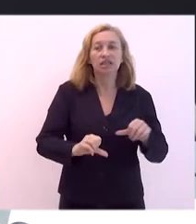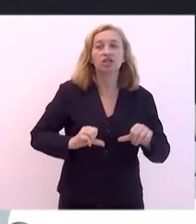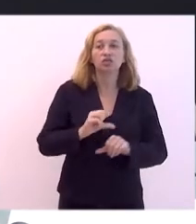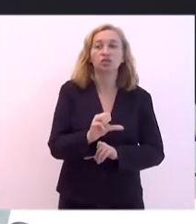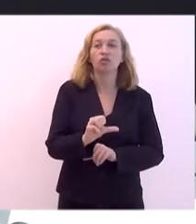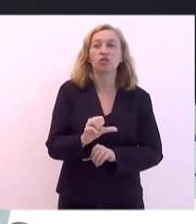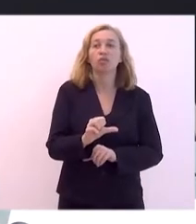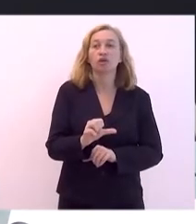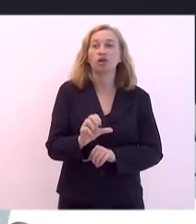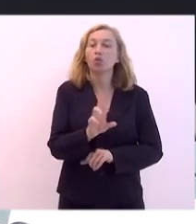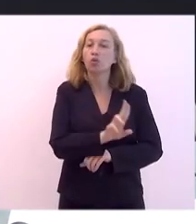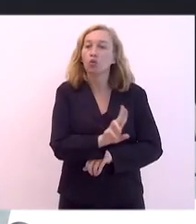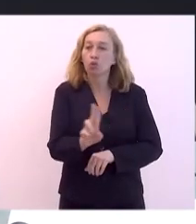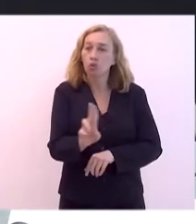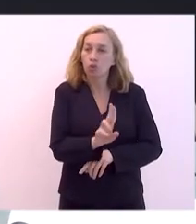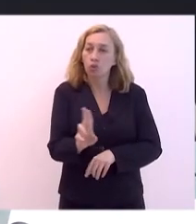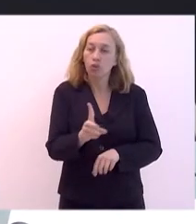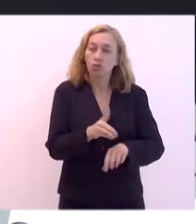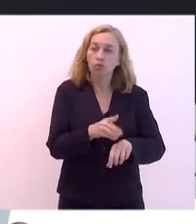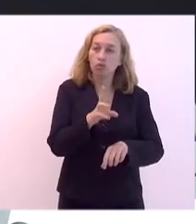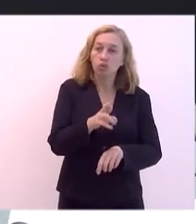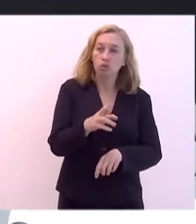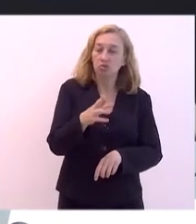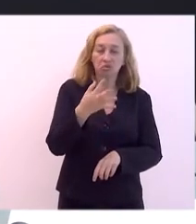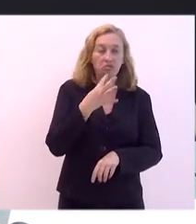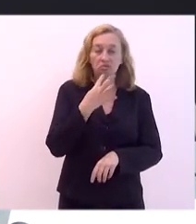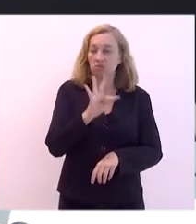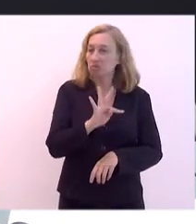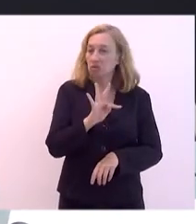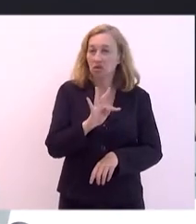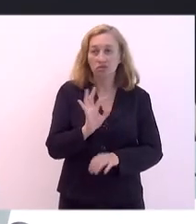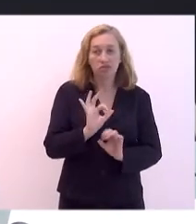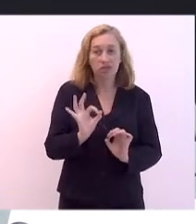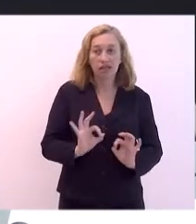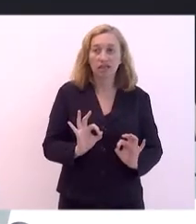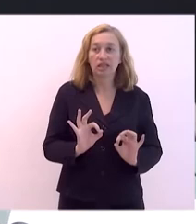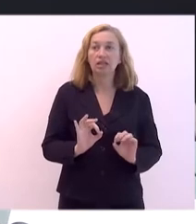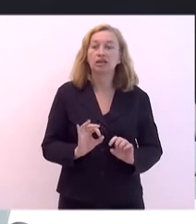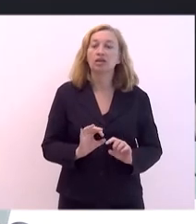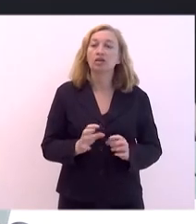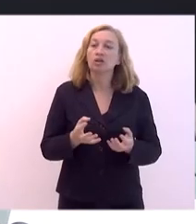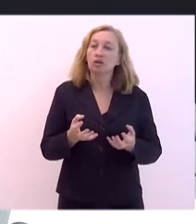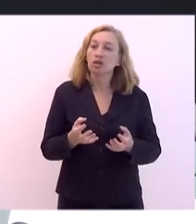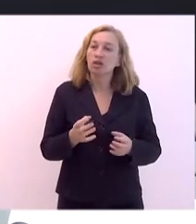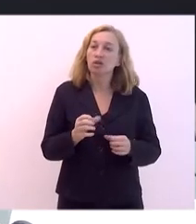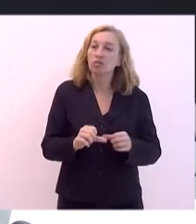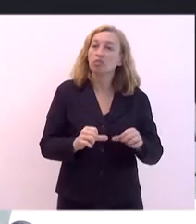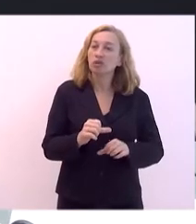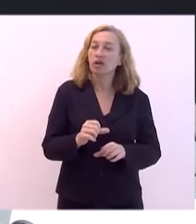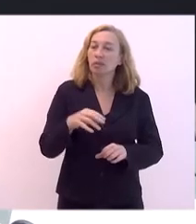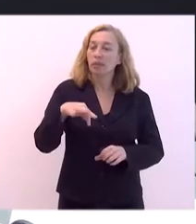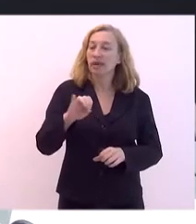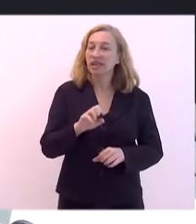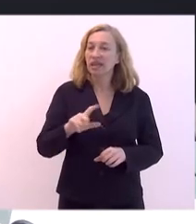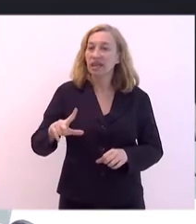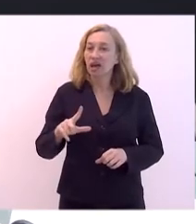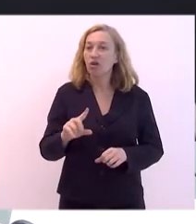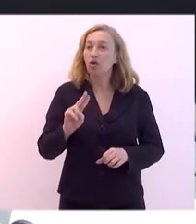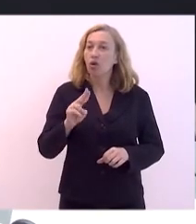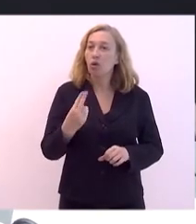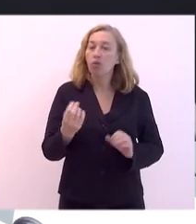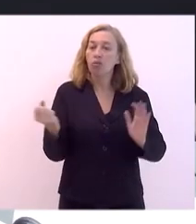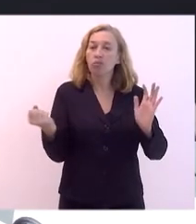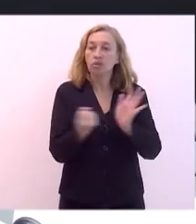transformar o nome do doutor, que eu não, nem conheço a trajetória, eu queria mudar para material. Ou então até patrimônio cultural